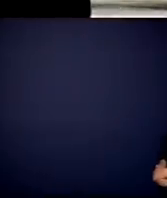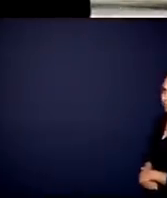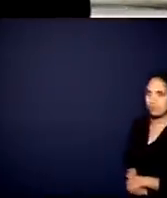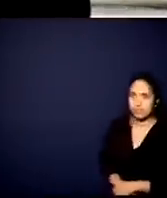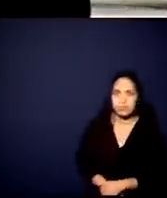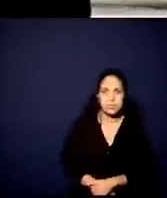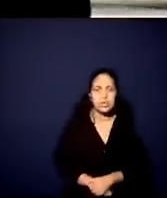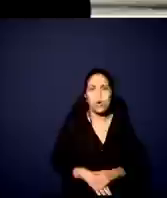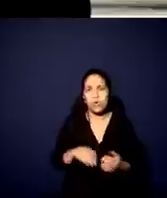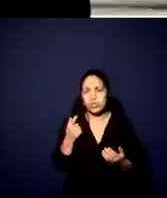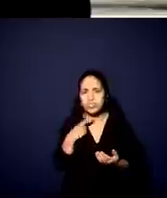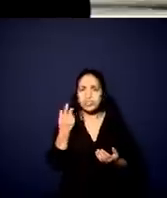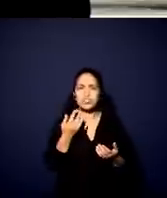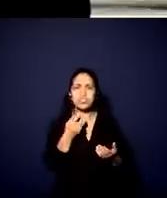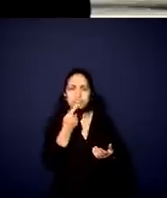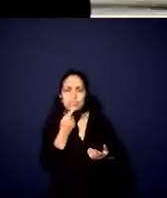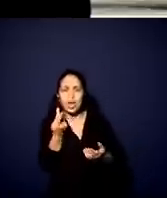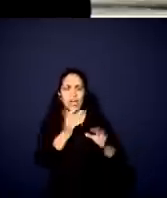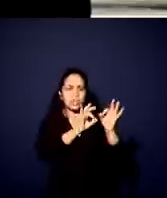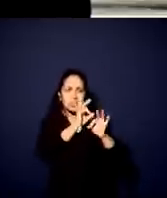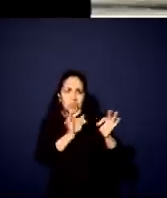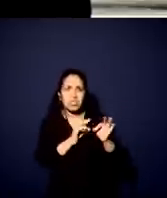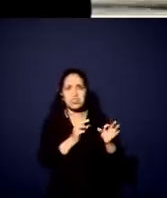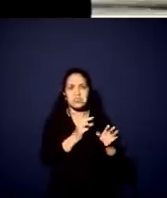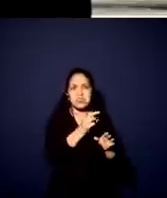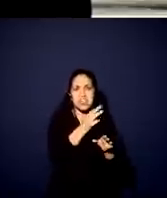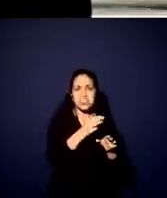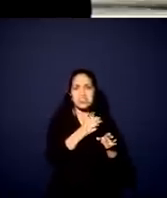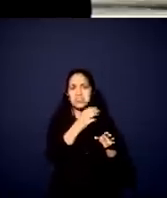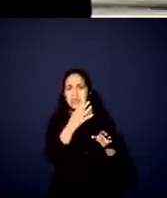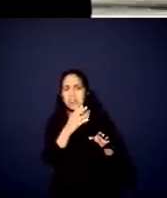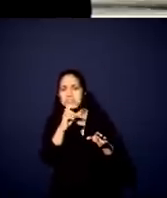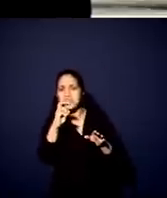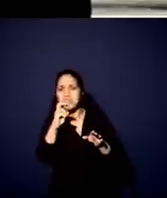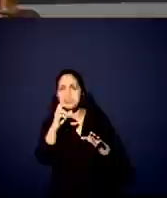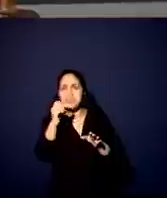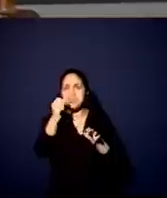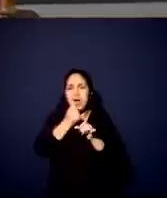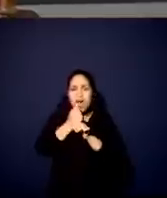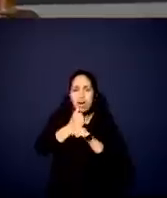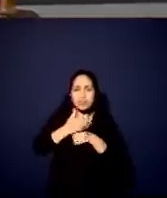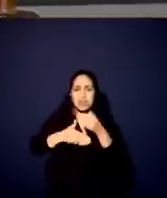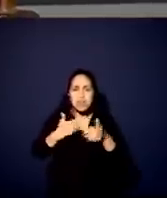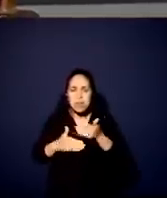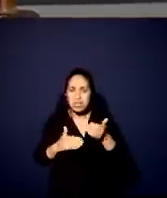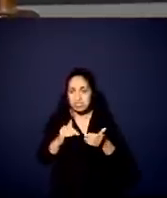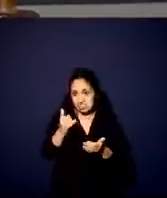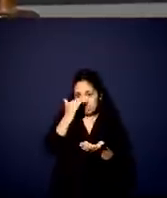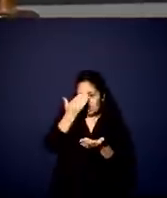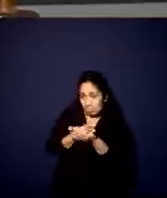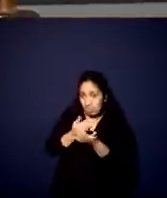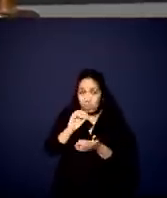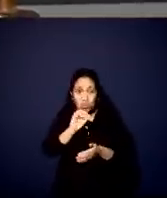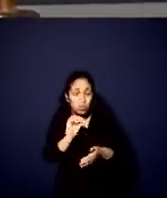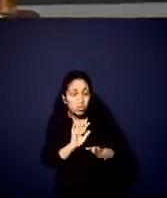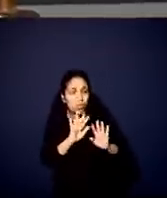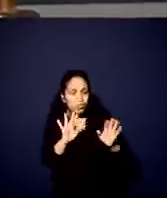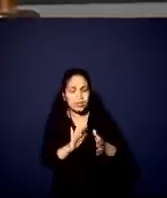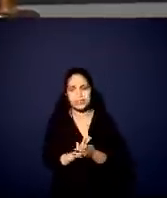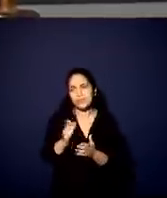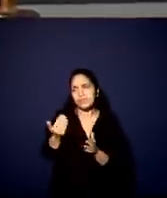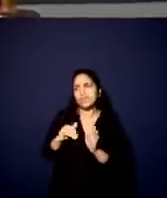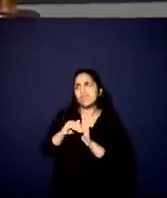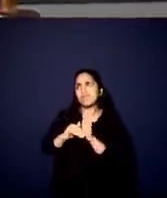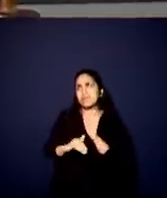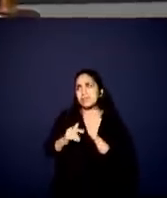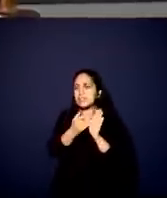cinco seis anos é difícil saber até que ponto seria incrível ou não você tem pontos de controle então assim você vai ver olha o meu déficit